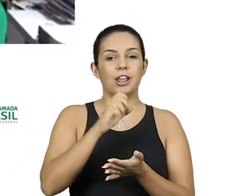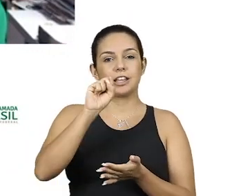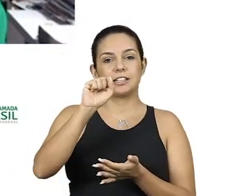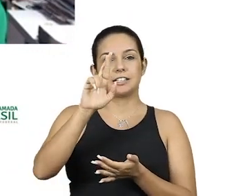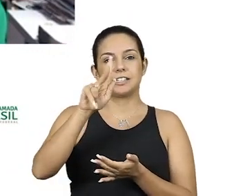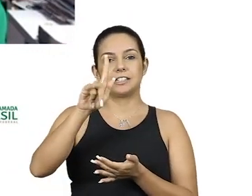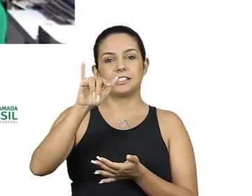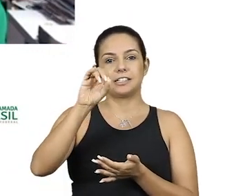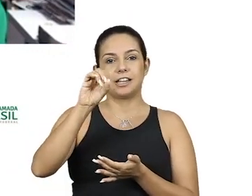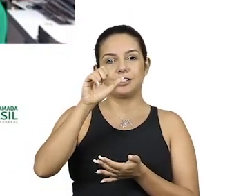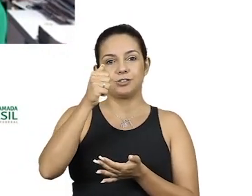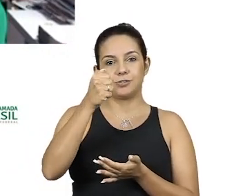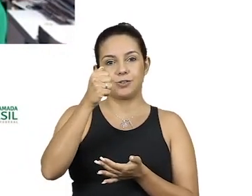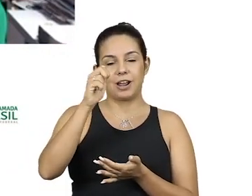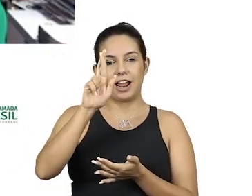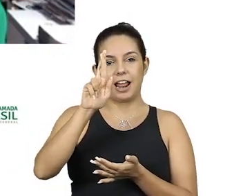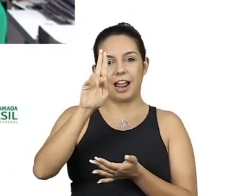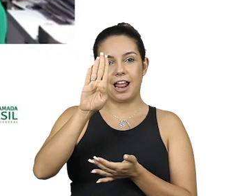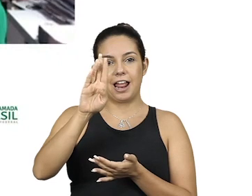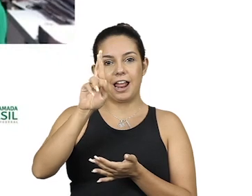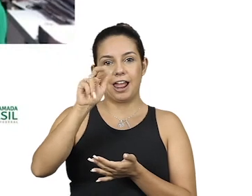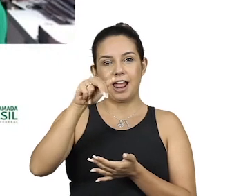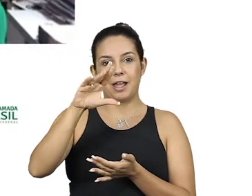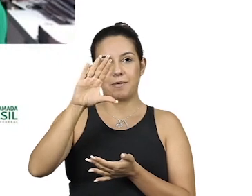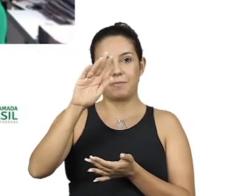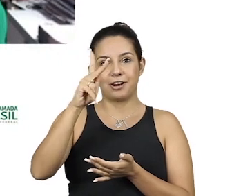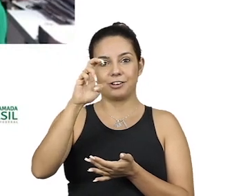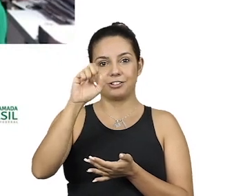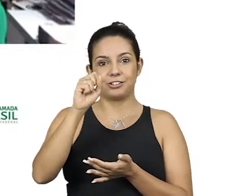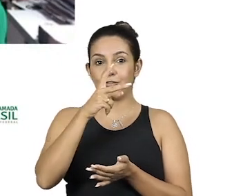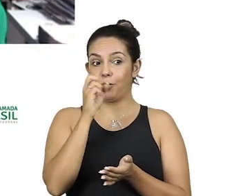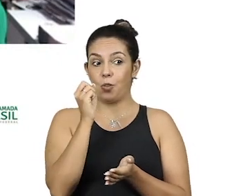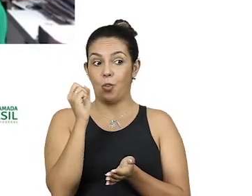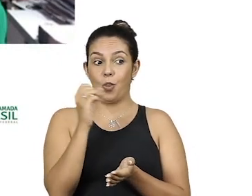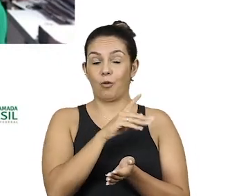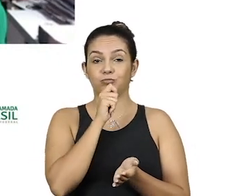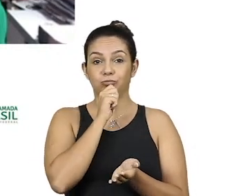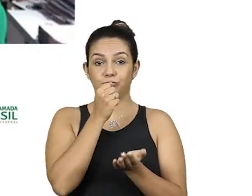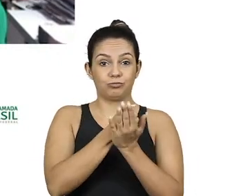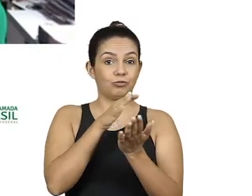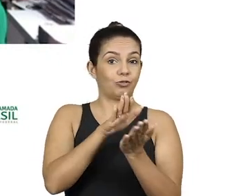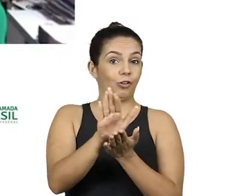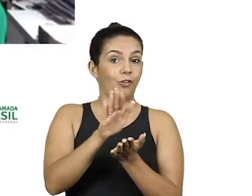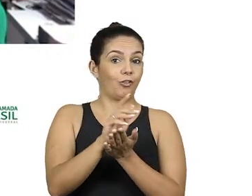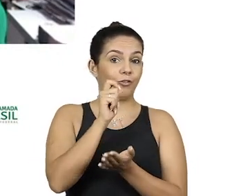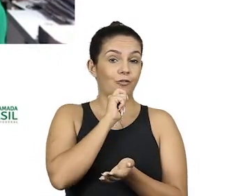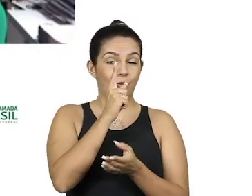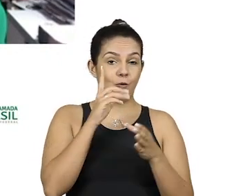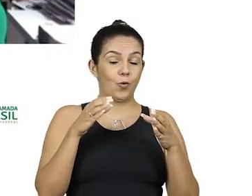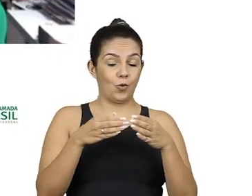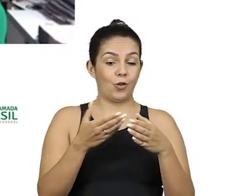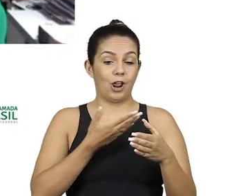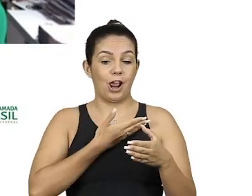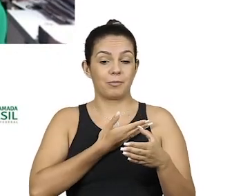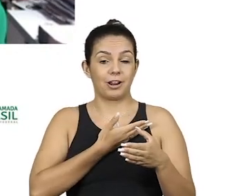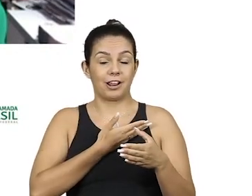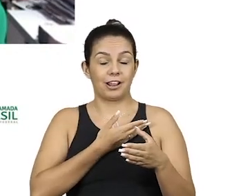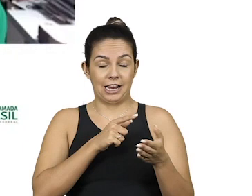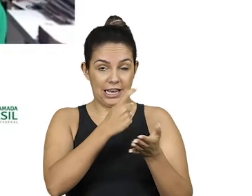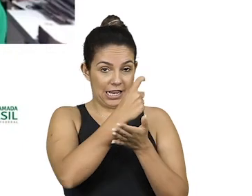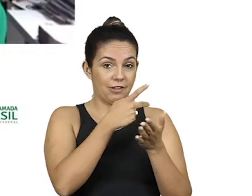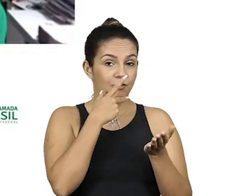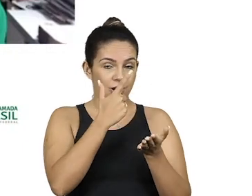um romance ainda não publicado, interessantíssimo, sobre um grupo de amigos que viveu